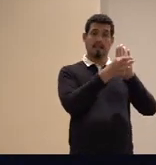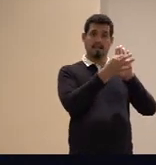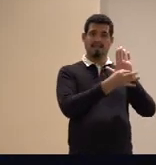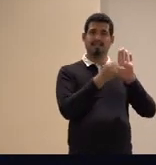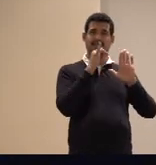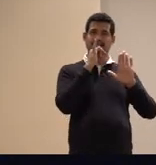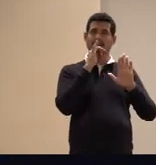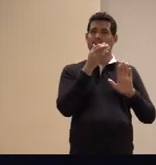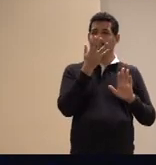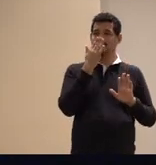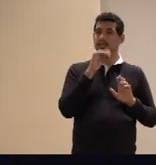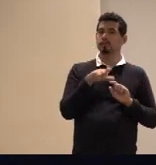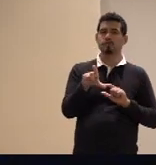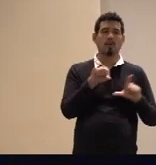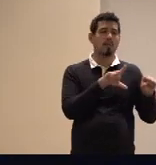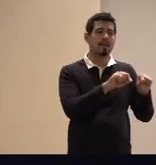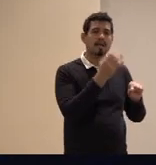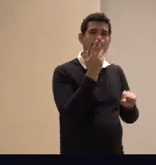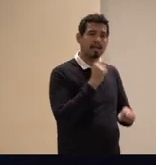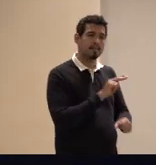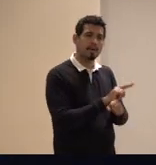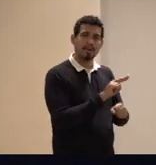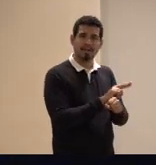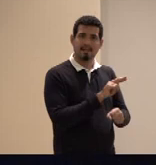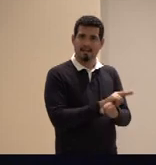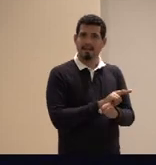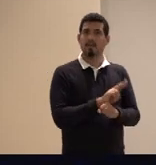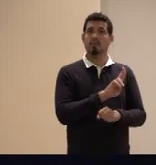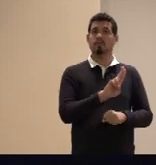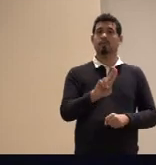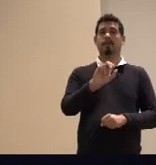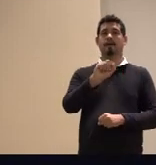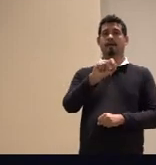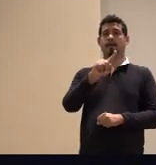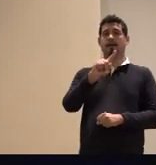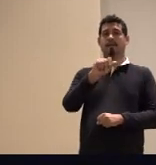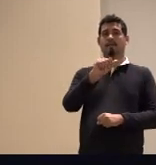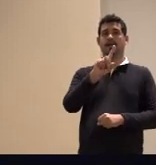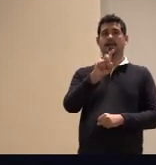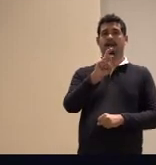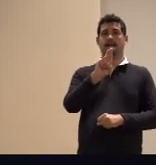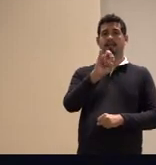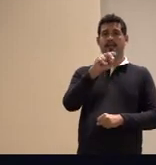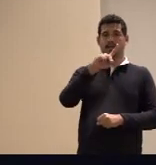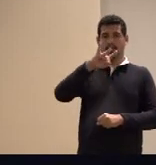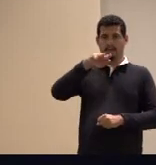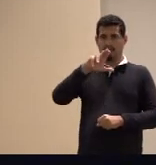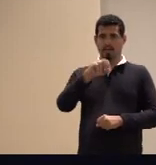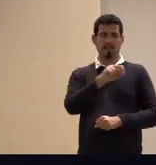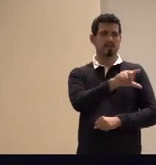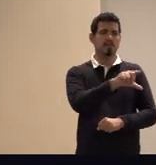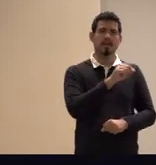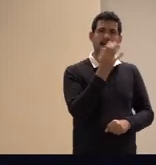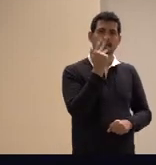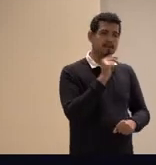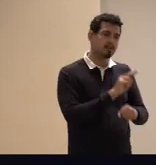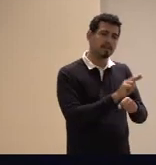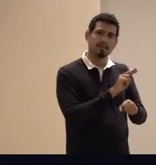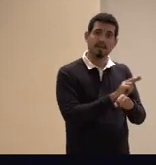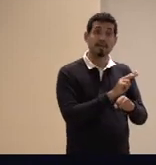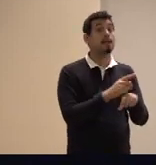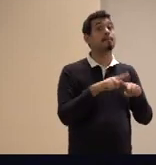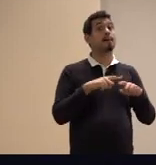apadrinhamento, né? Um programa de apadrinhamento. Né? Então, ele é legal, desde que construído com regramento,